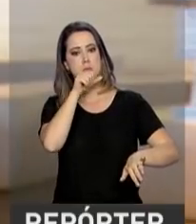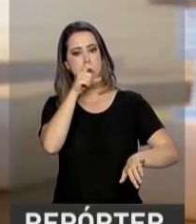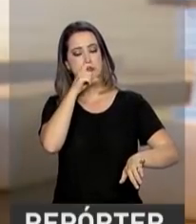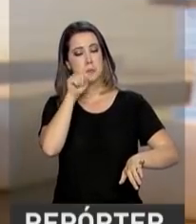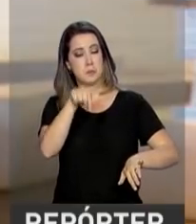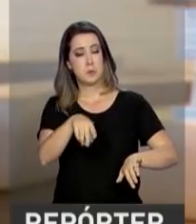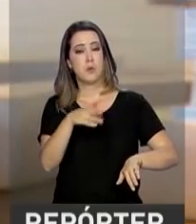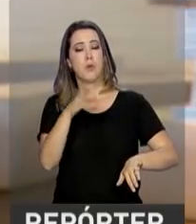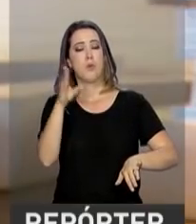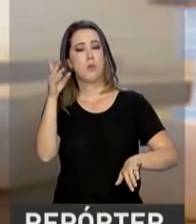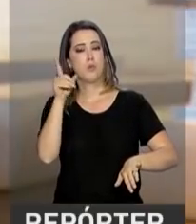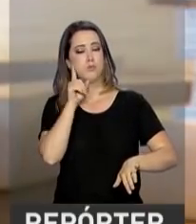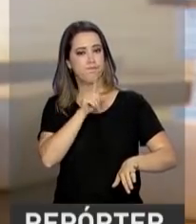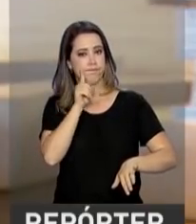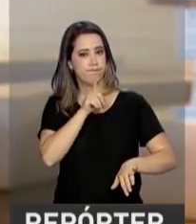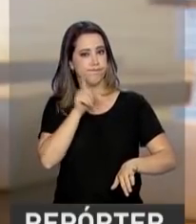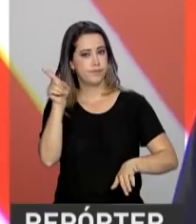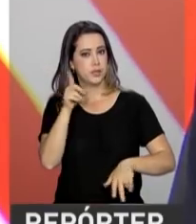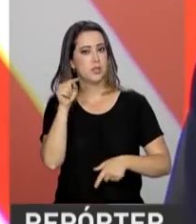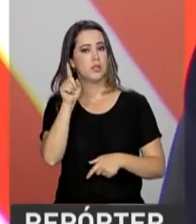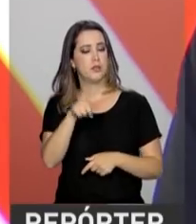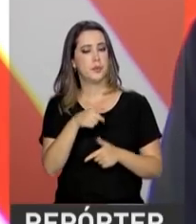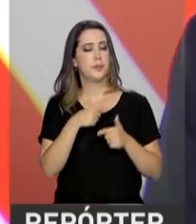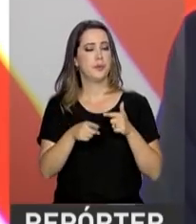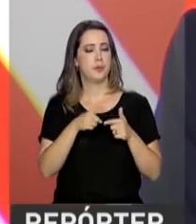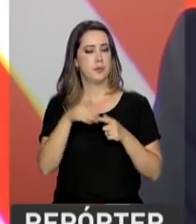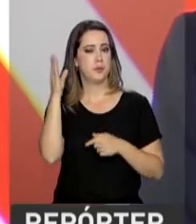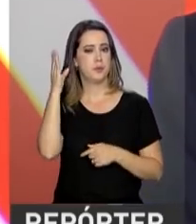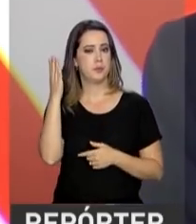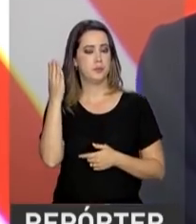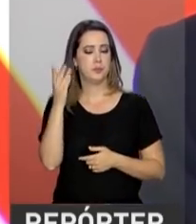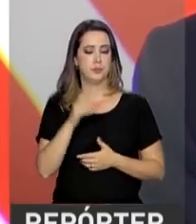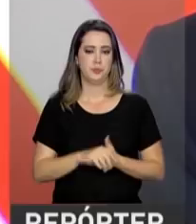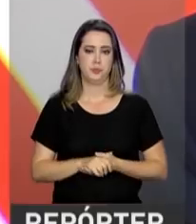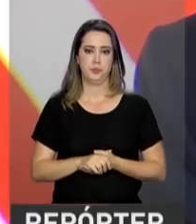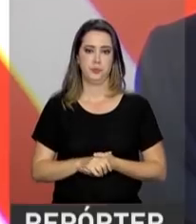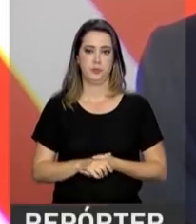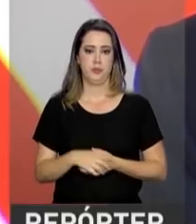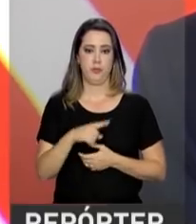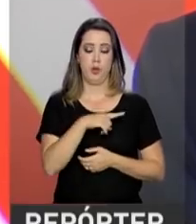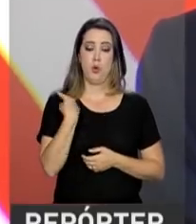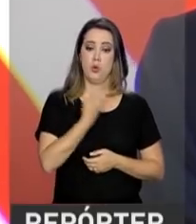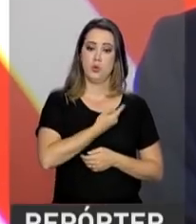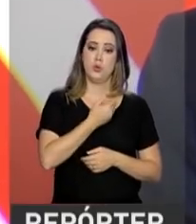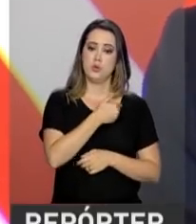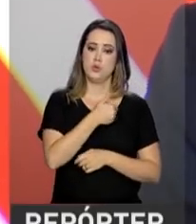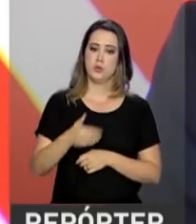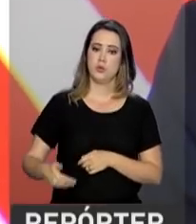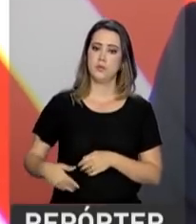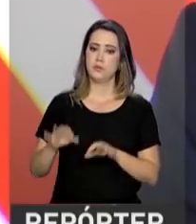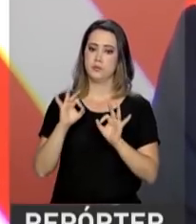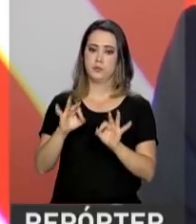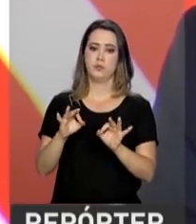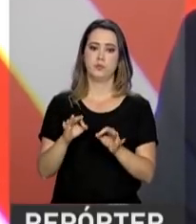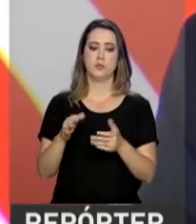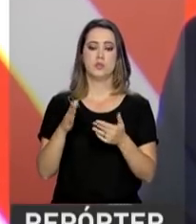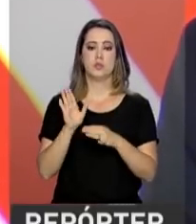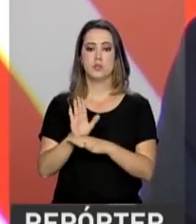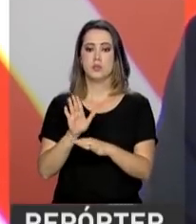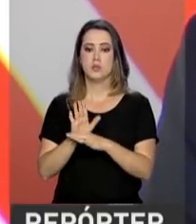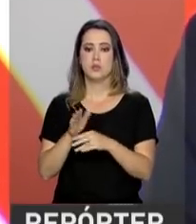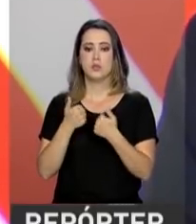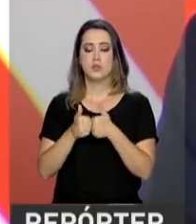questão sensível ao governo brasileiro. Nosso governo está pronto a colaborar no transporte dos